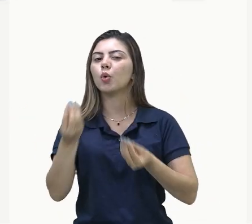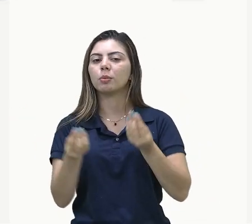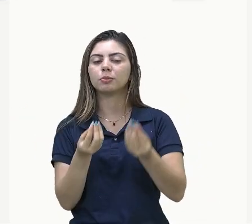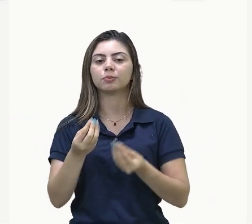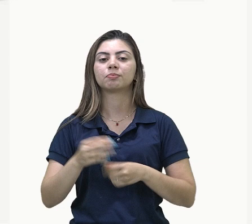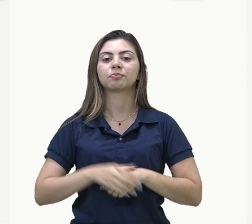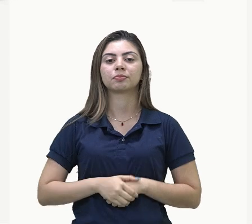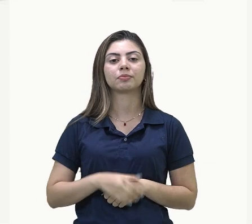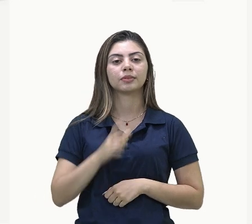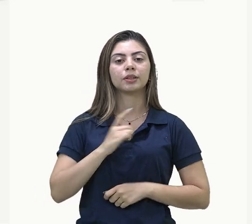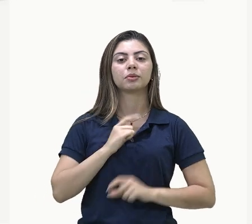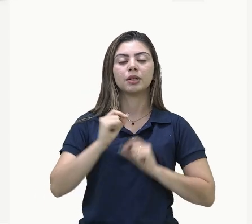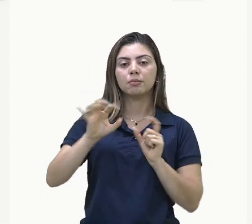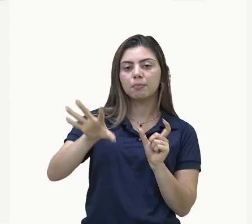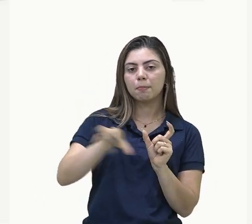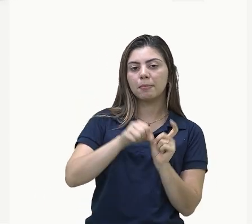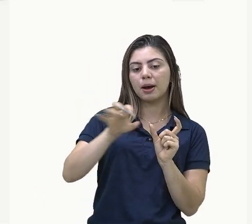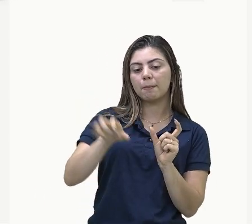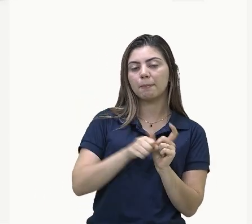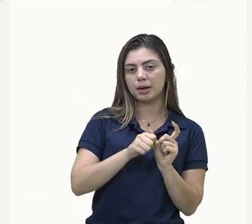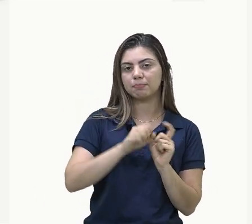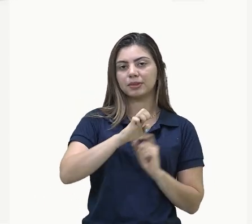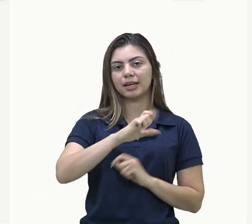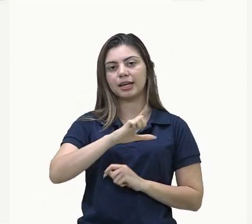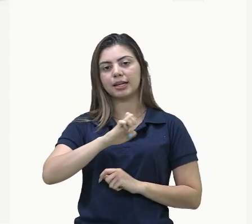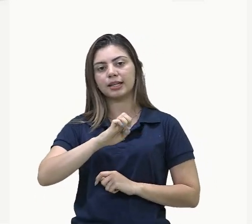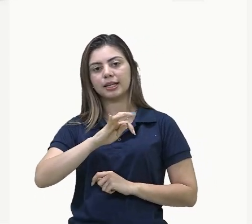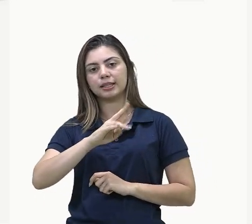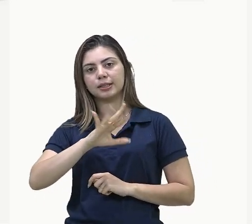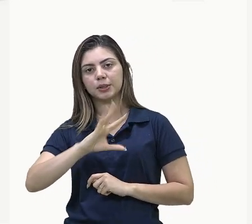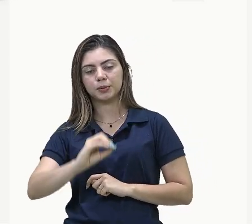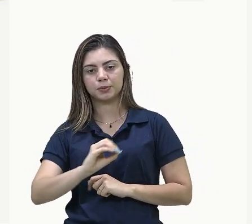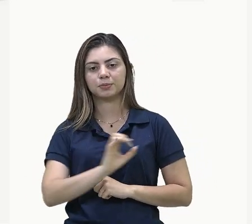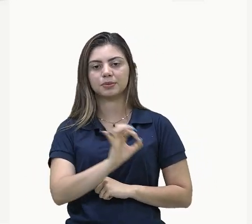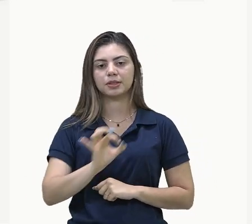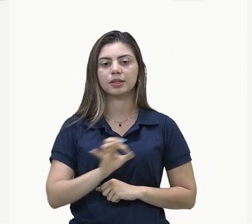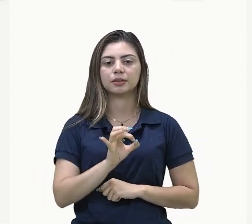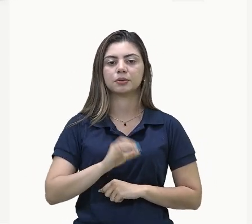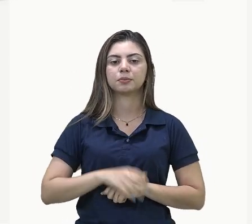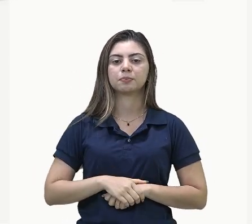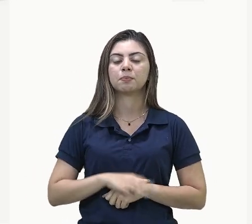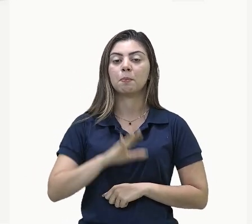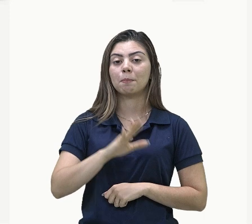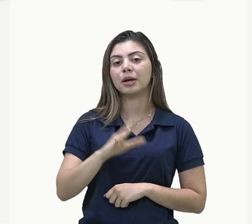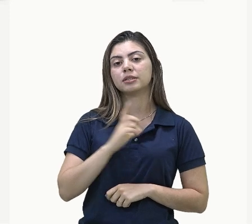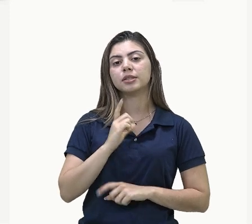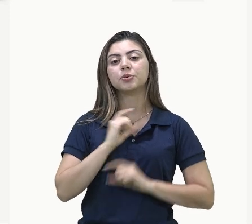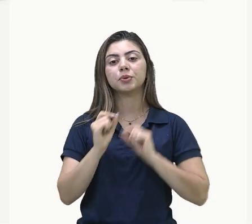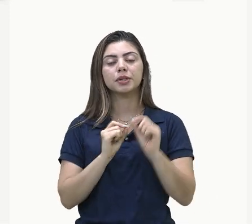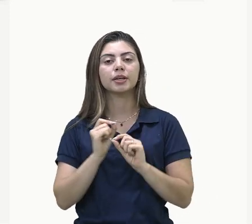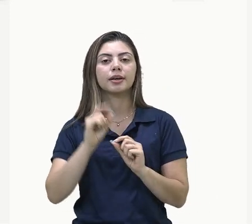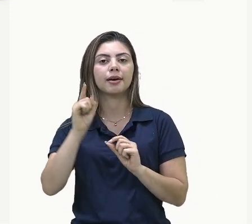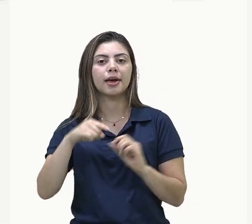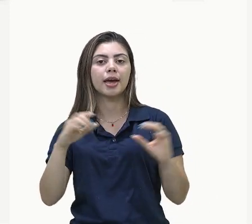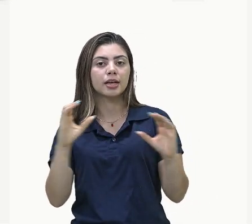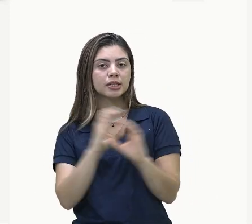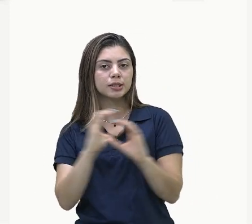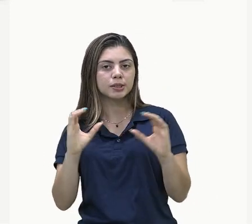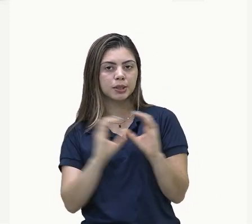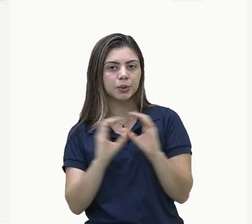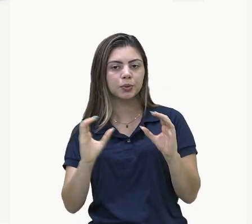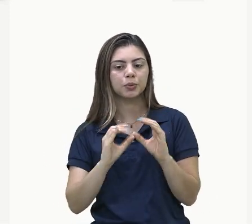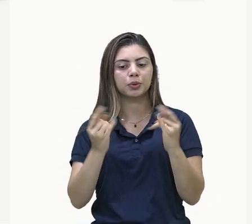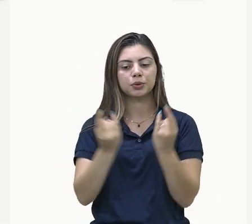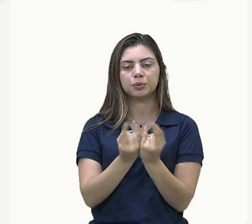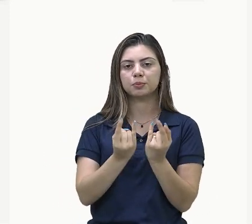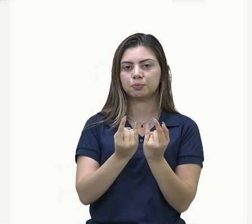receptores elétricos, vamos dizer que sejam receptores elétricos em circuitos mistos. E o que significa dizer isso